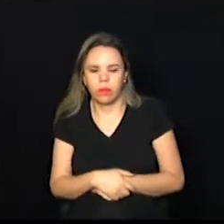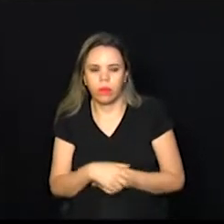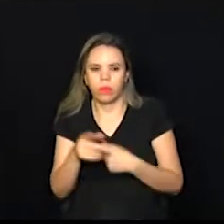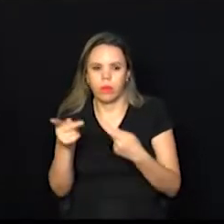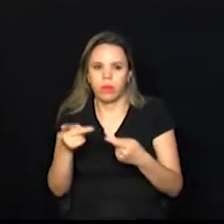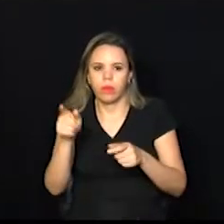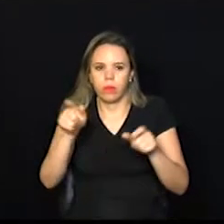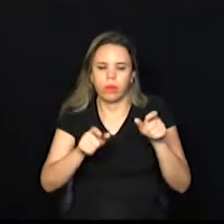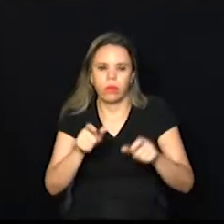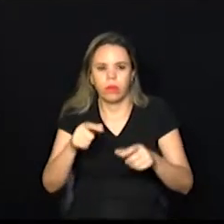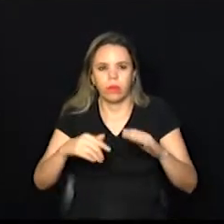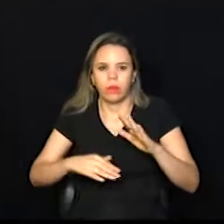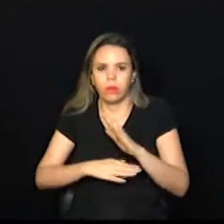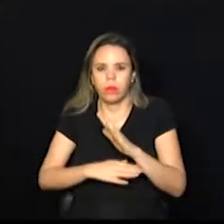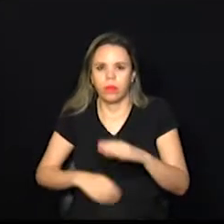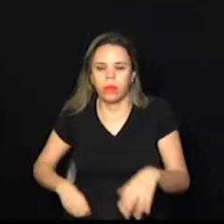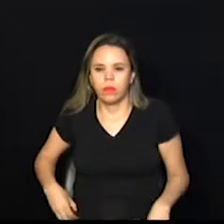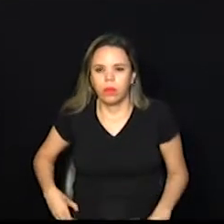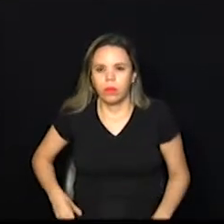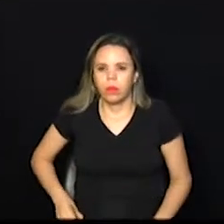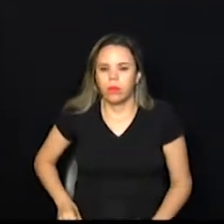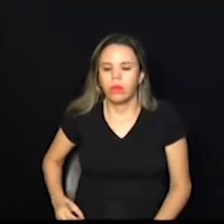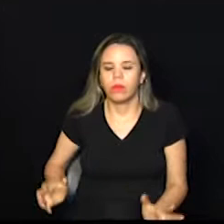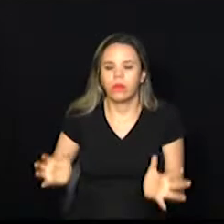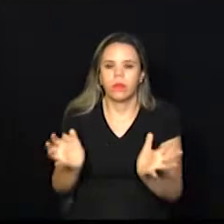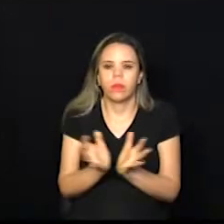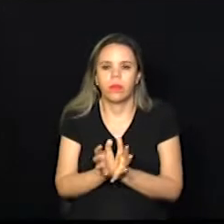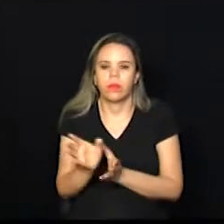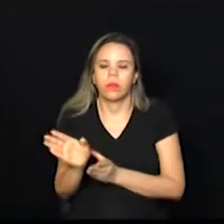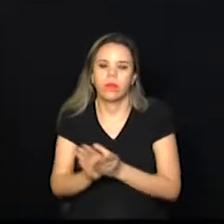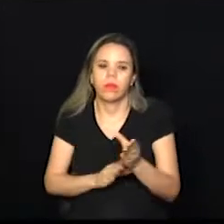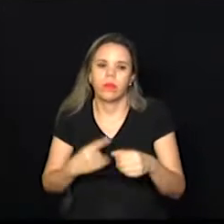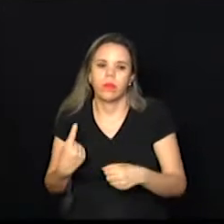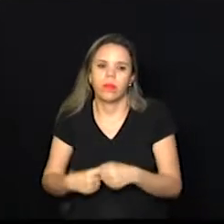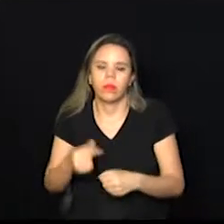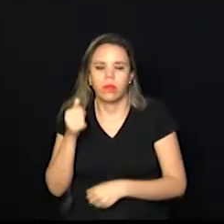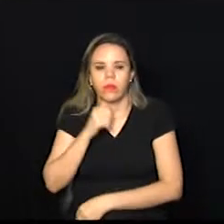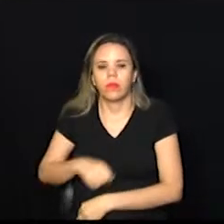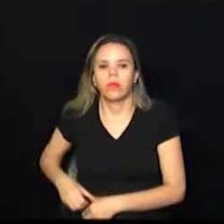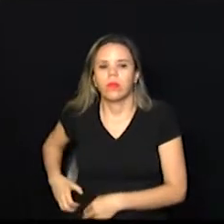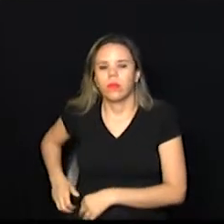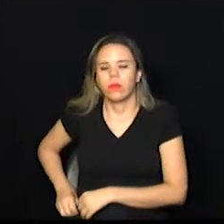né? Câmara Municipal, através da comissão, Conselho Municipal da Mulher,